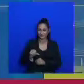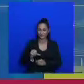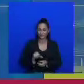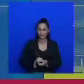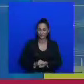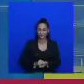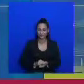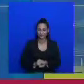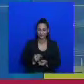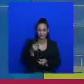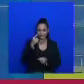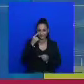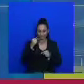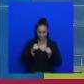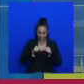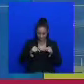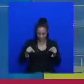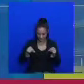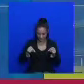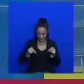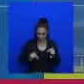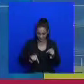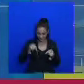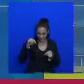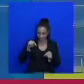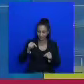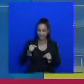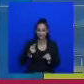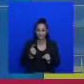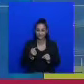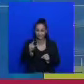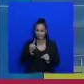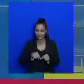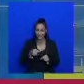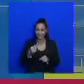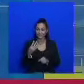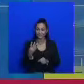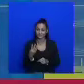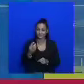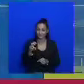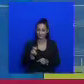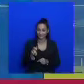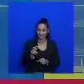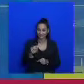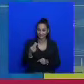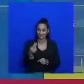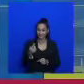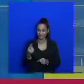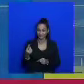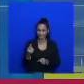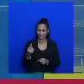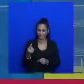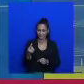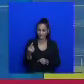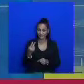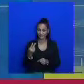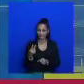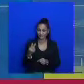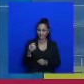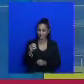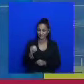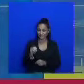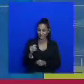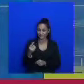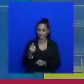49. Vamos confirmar. As dezenas sorteadas foram 45, 21,